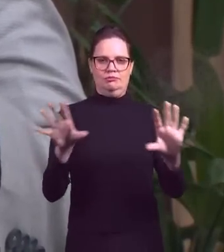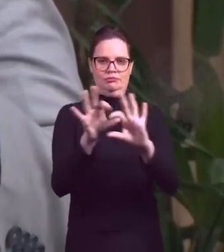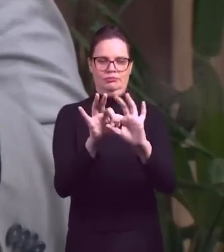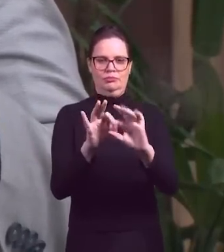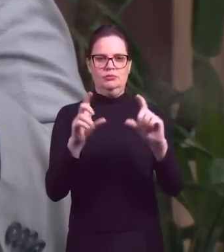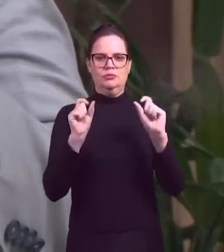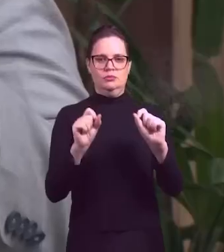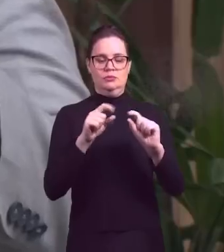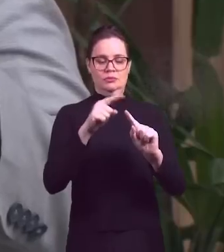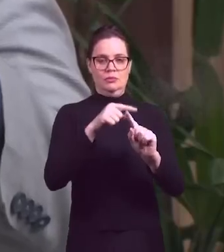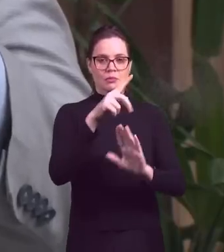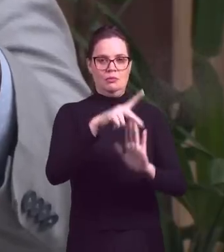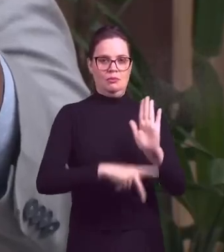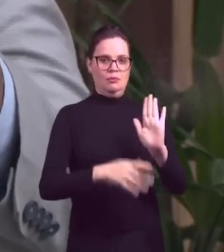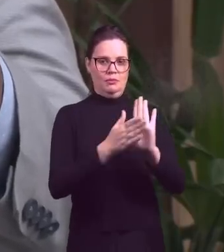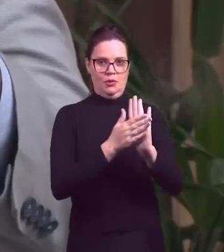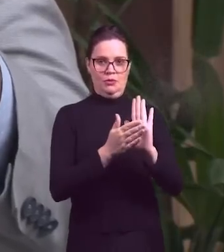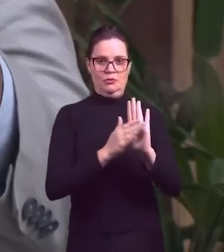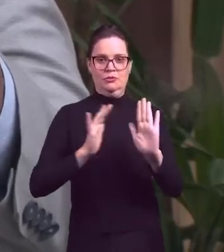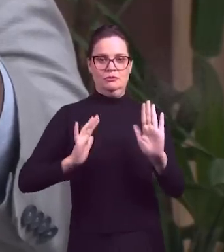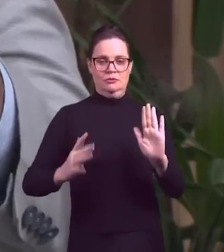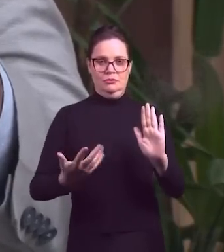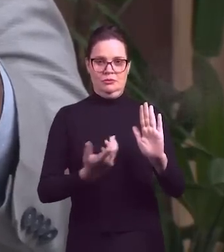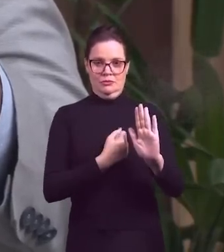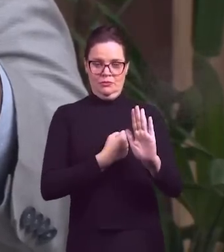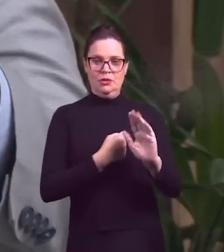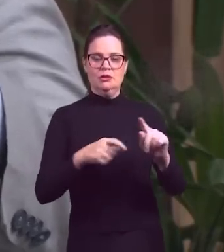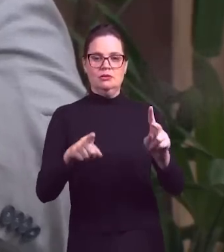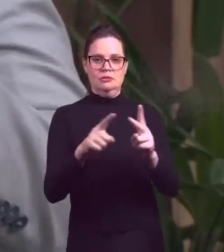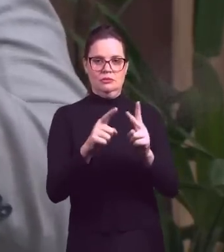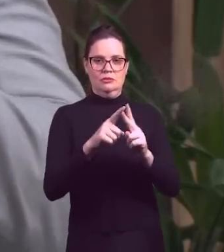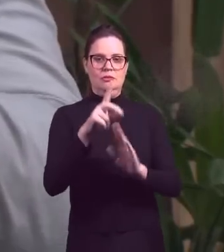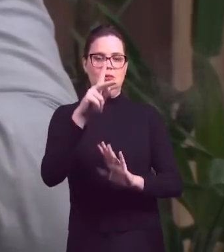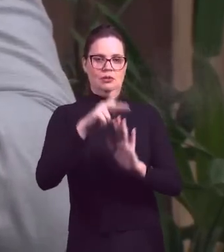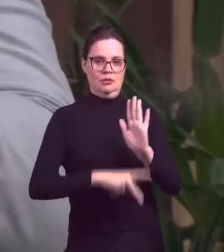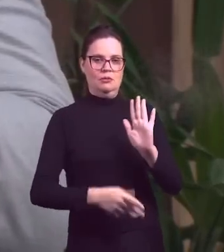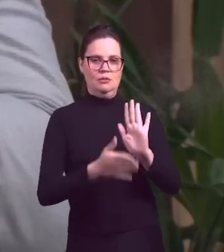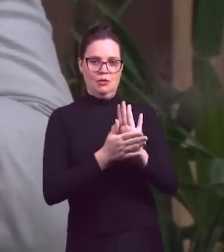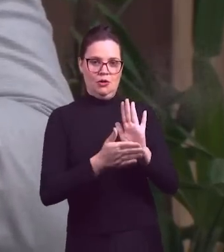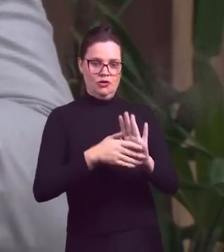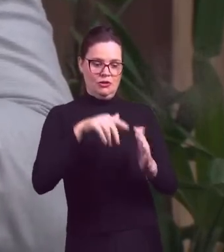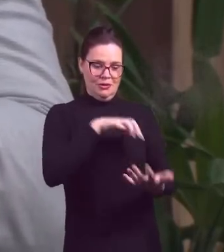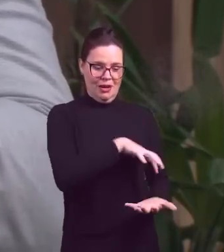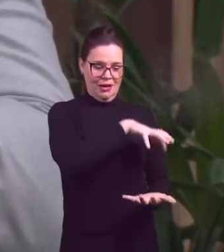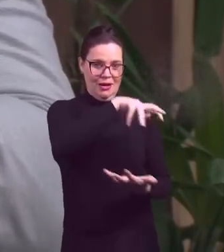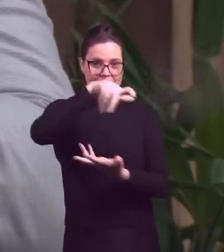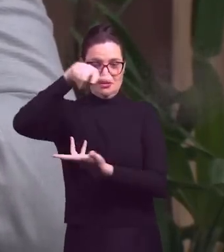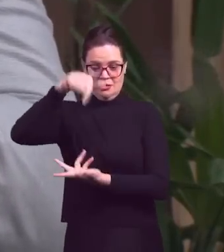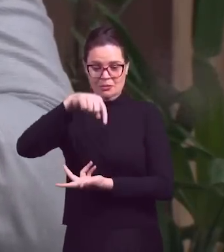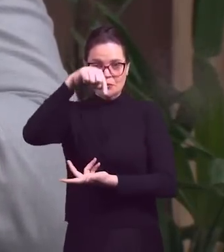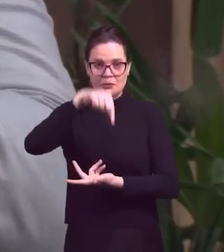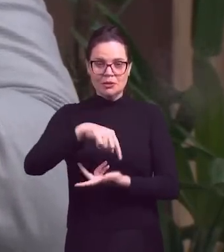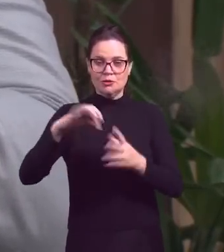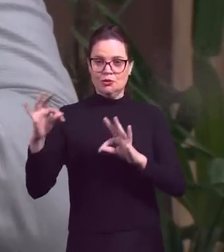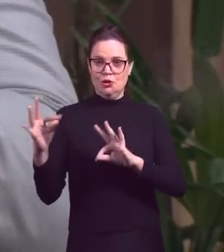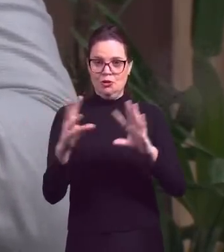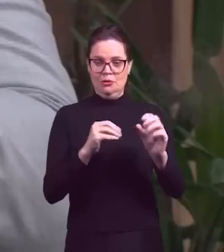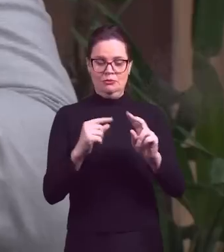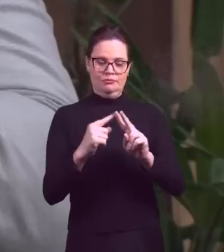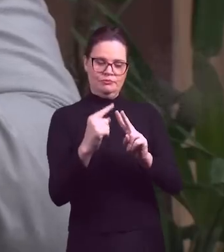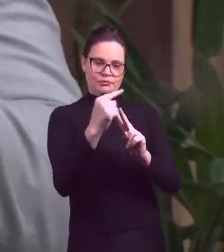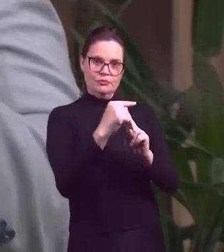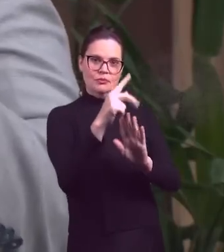conexão, que é o projeto criador, o projeto redentor, né?